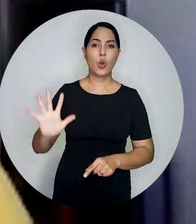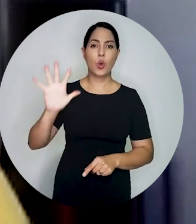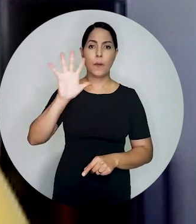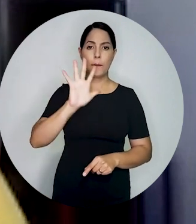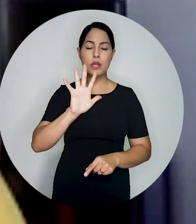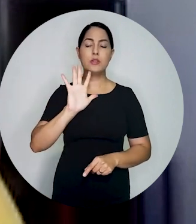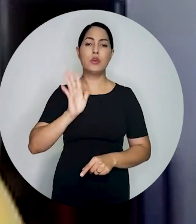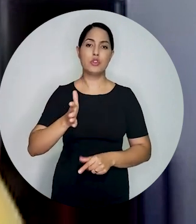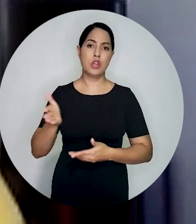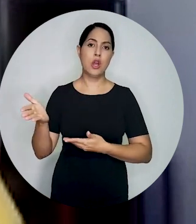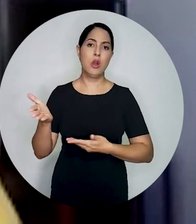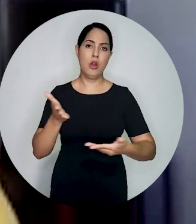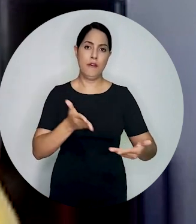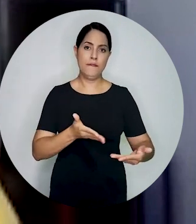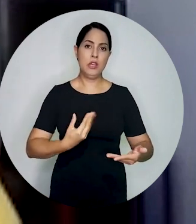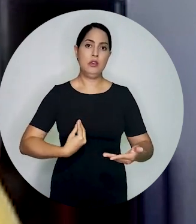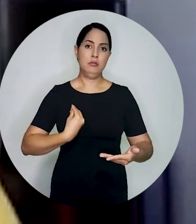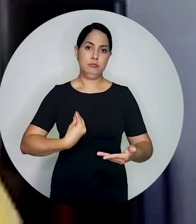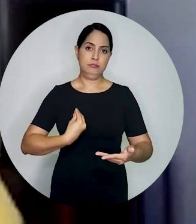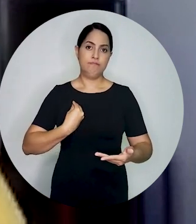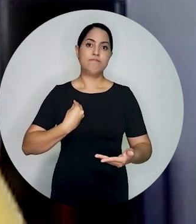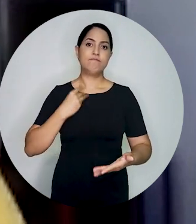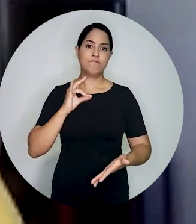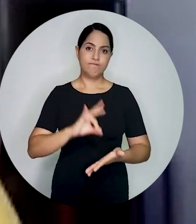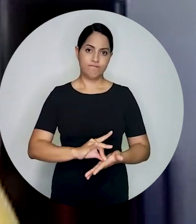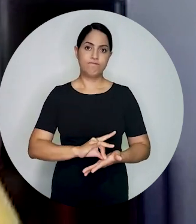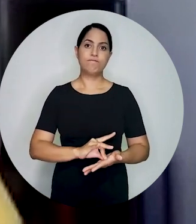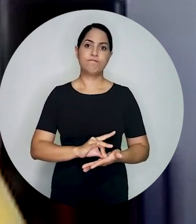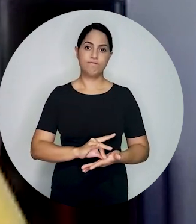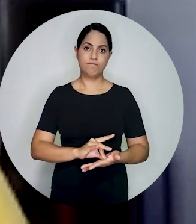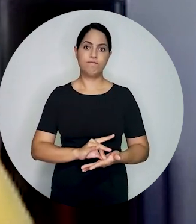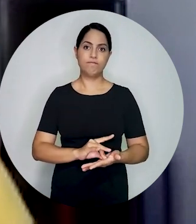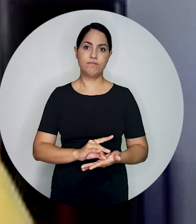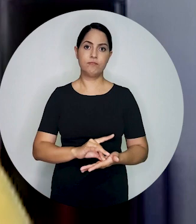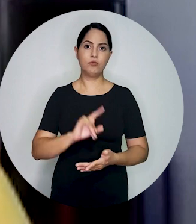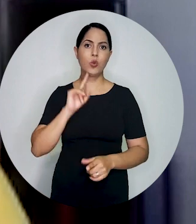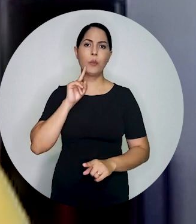foram convidados e compareceram, para que a gente pudesse